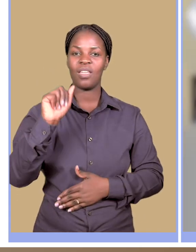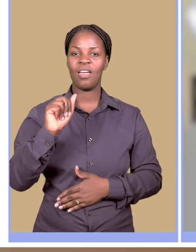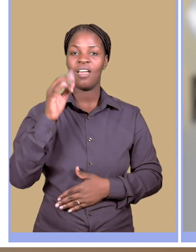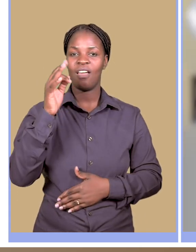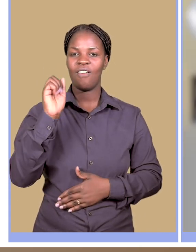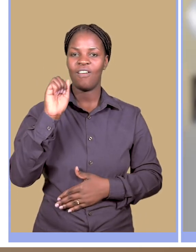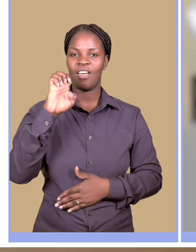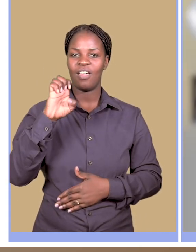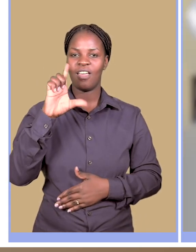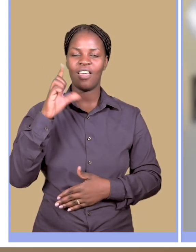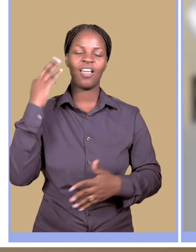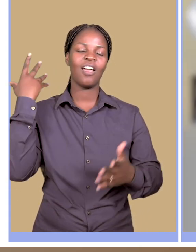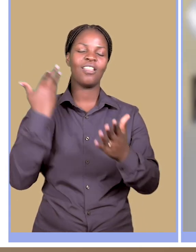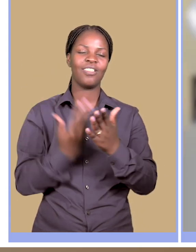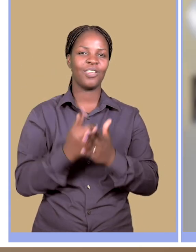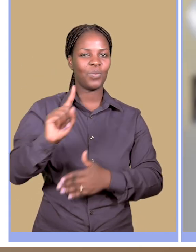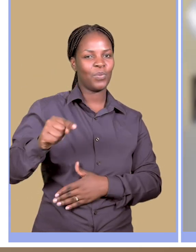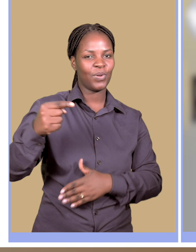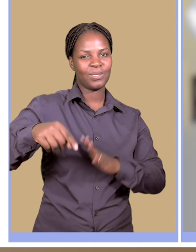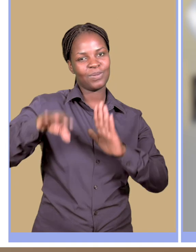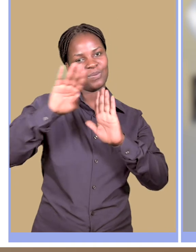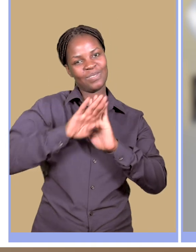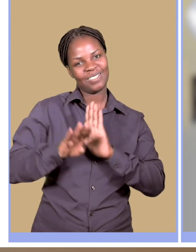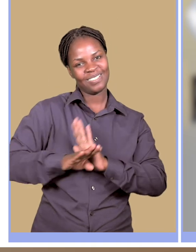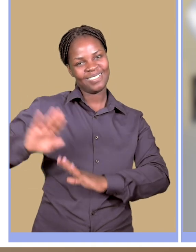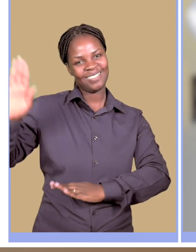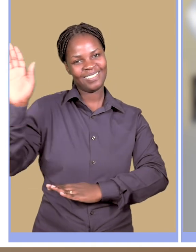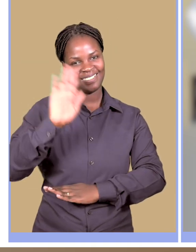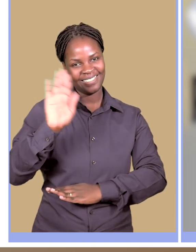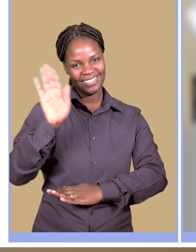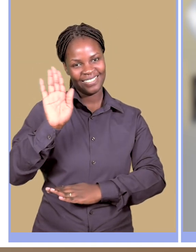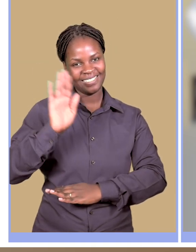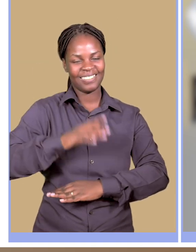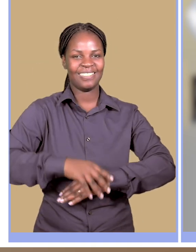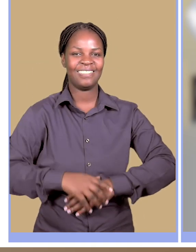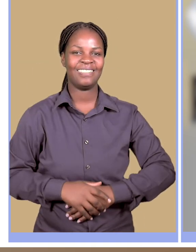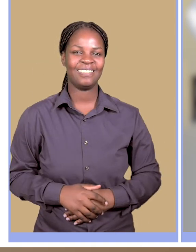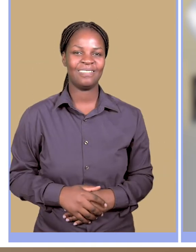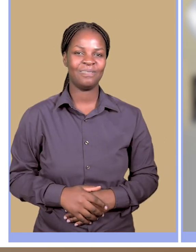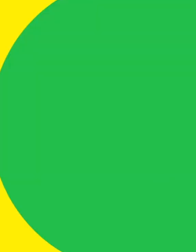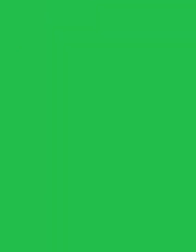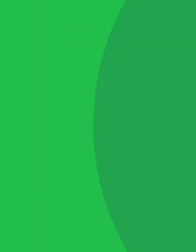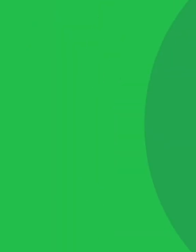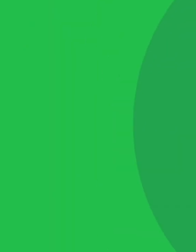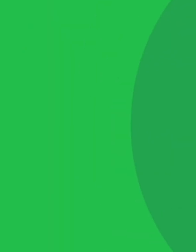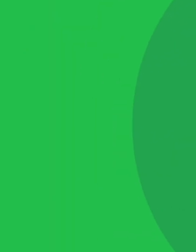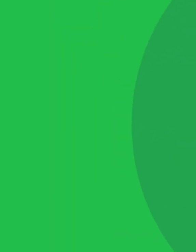Eu sou Rafael Bata. Até o próximo podcast. Bye bye.